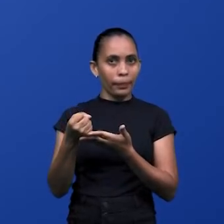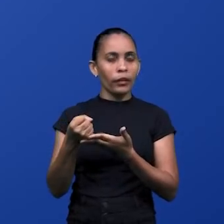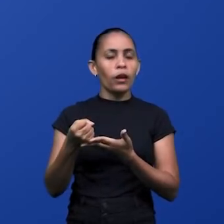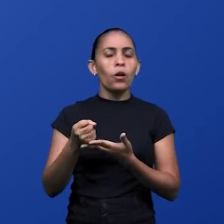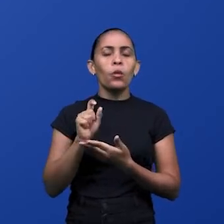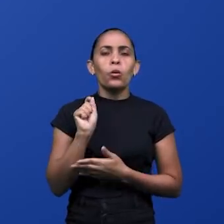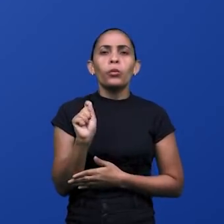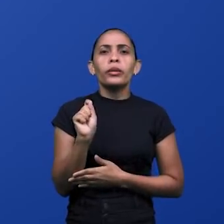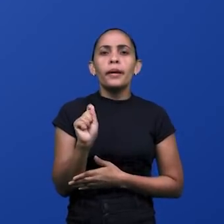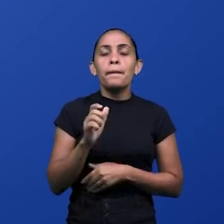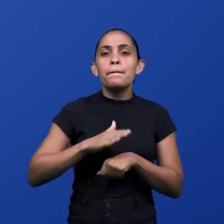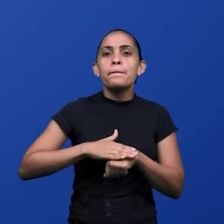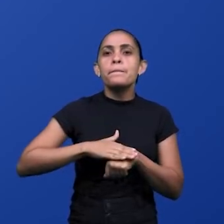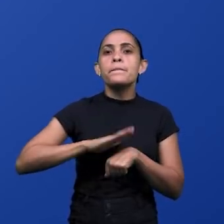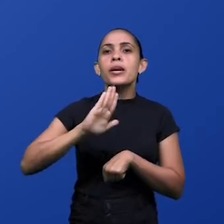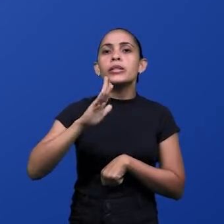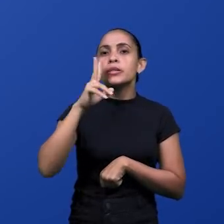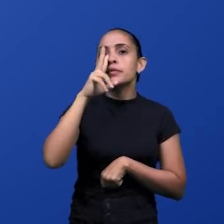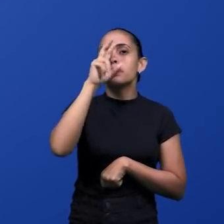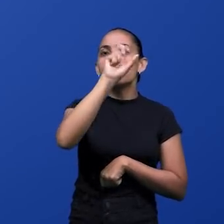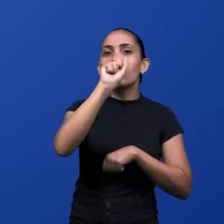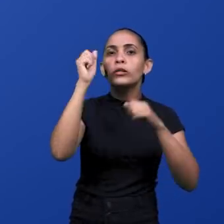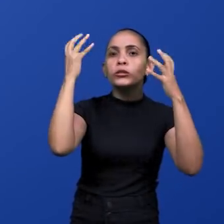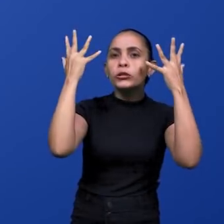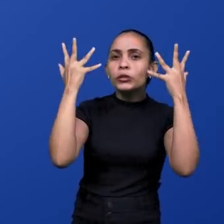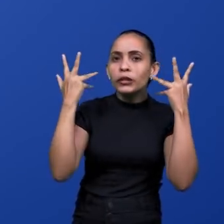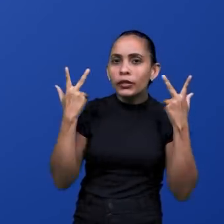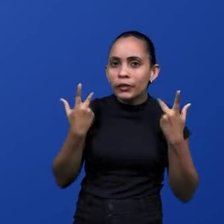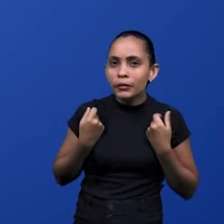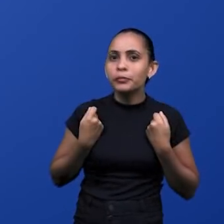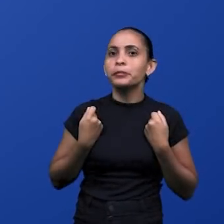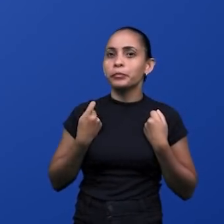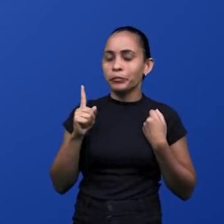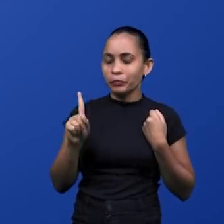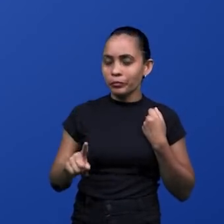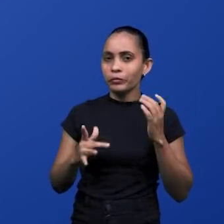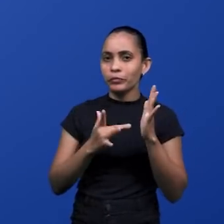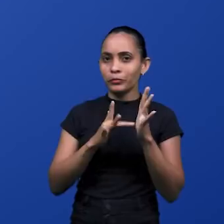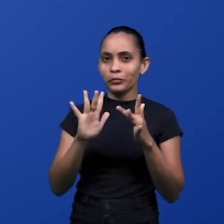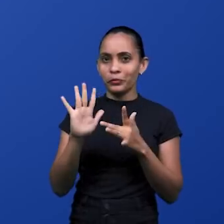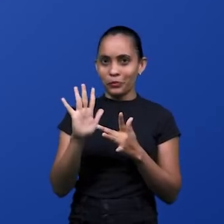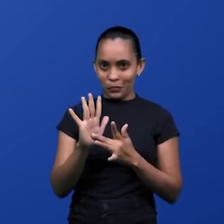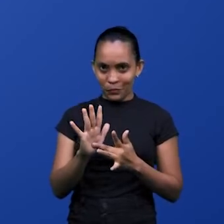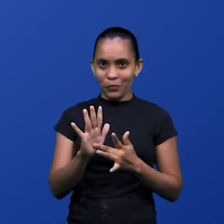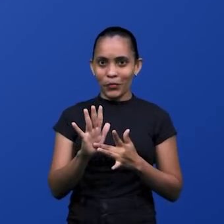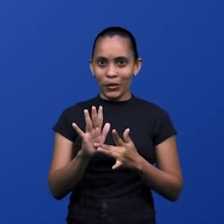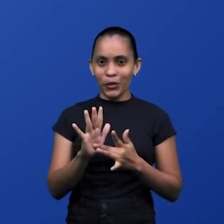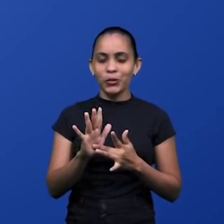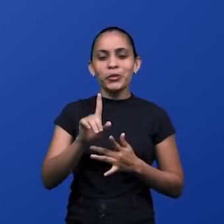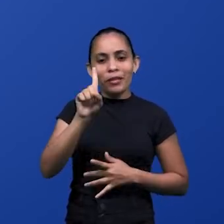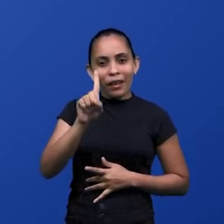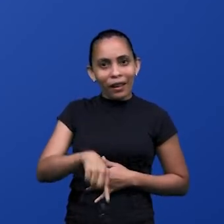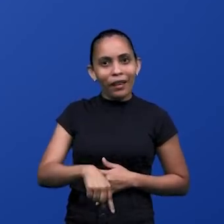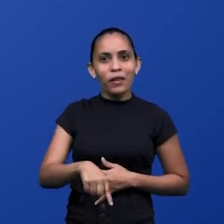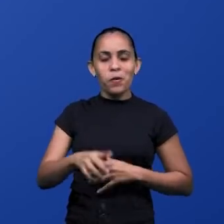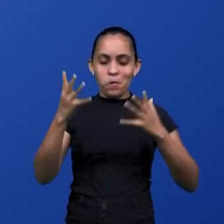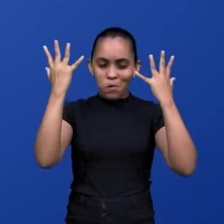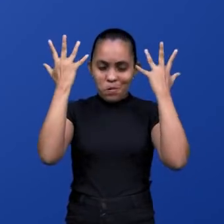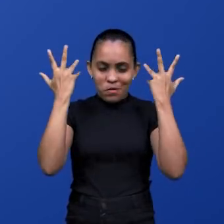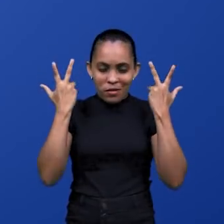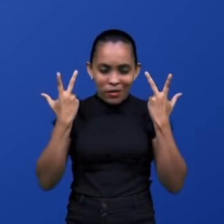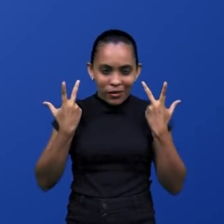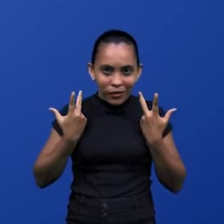o que é mais forte do que o leão? Fala da ressurreição de Jesus. Jesus, ele é o leão da tribo de